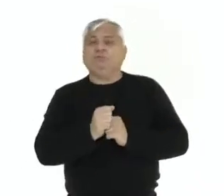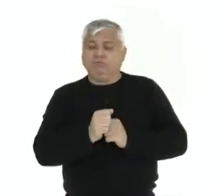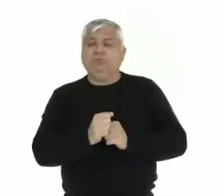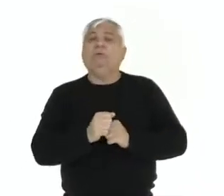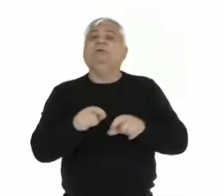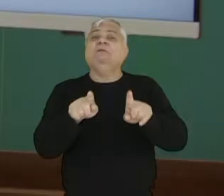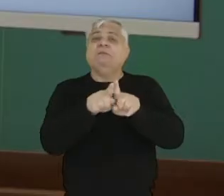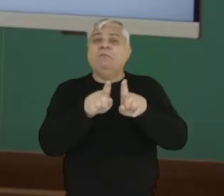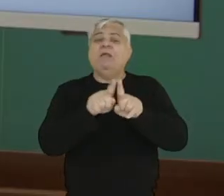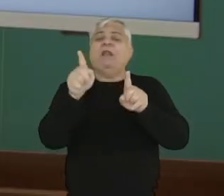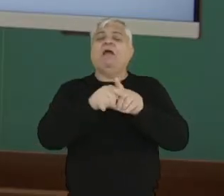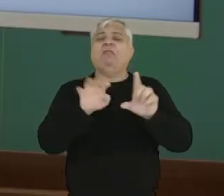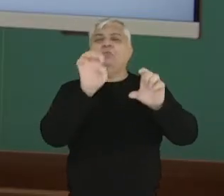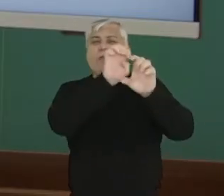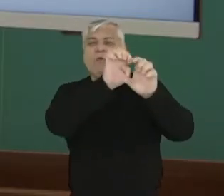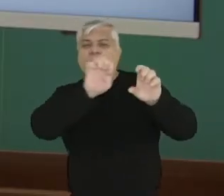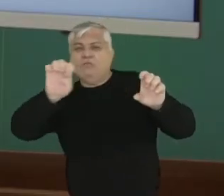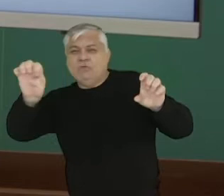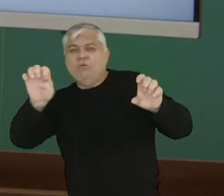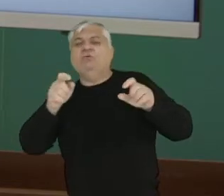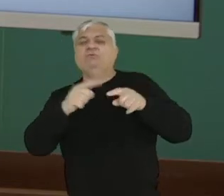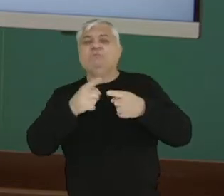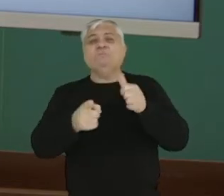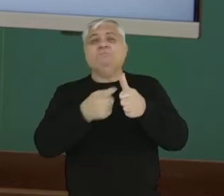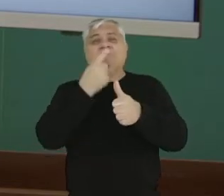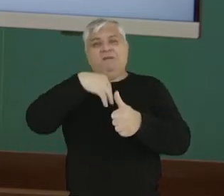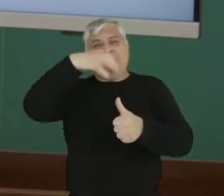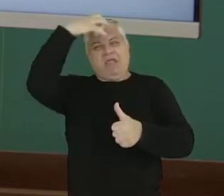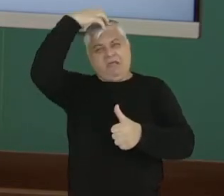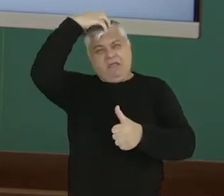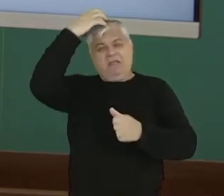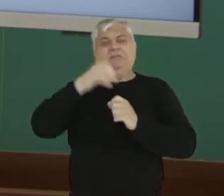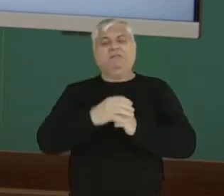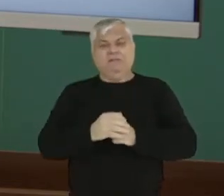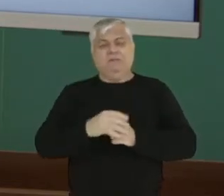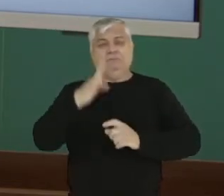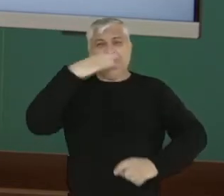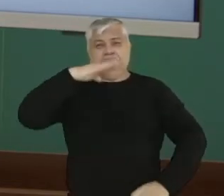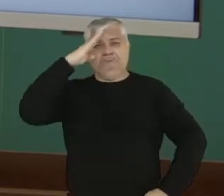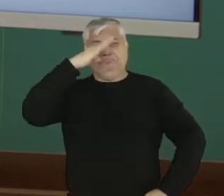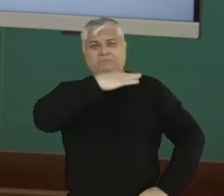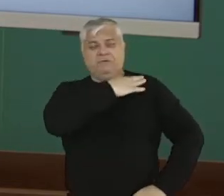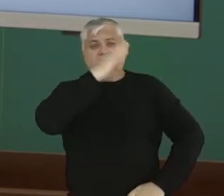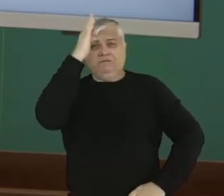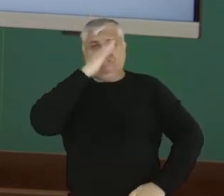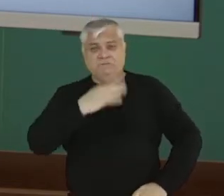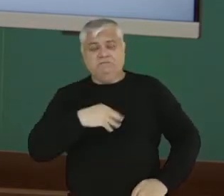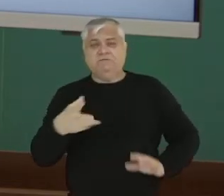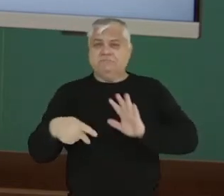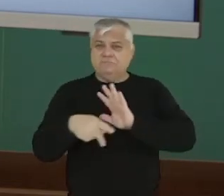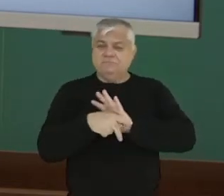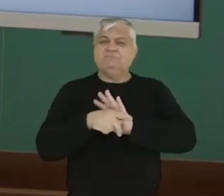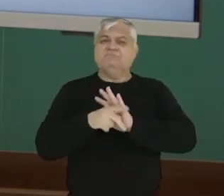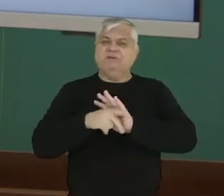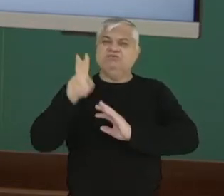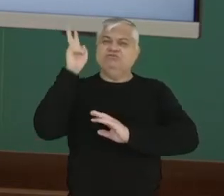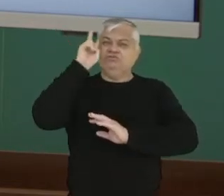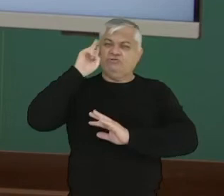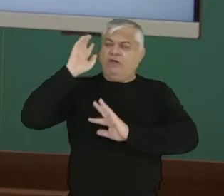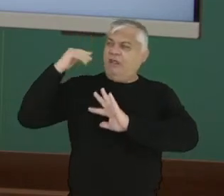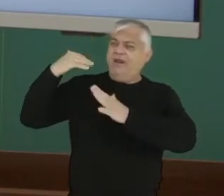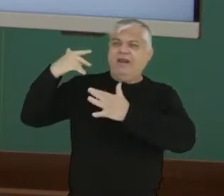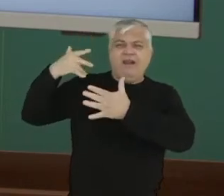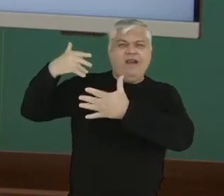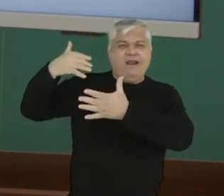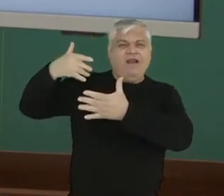Confederação do Equador durante o primeiro reinado. Então o exército brasileiro aí fazendo parte da nossa história, mantendo